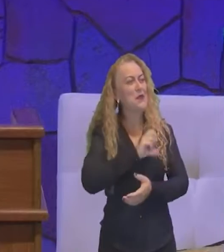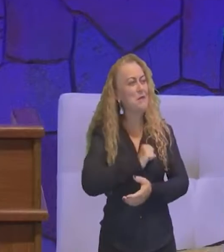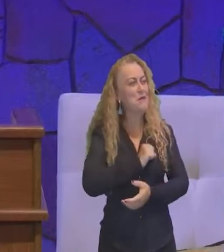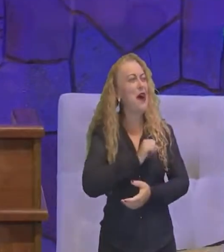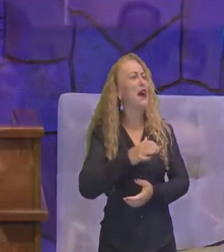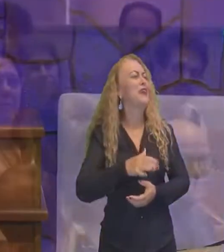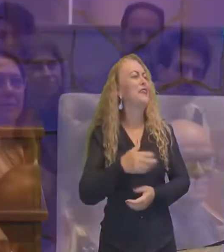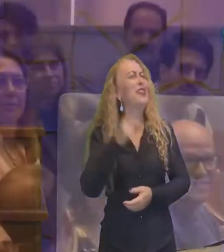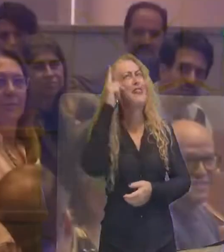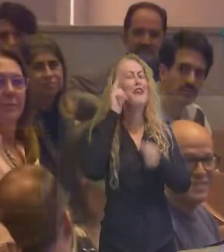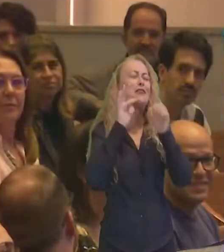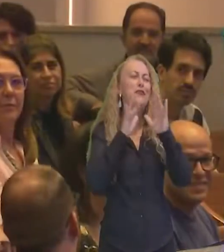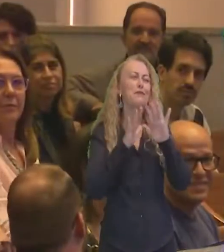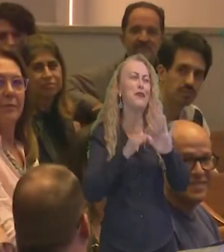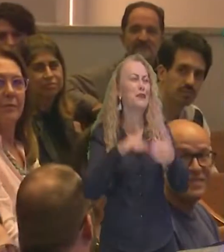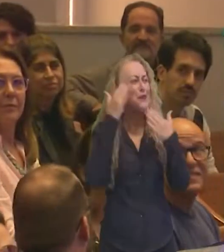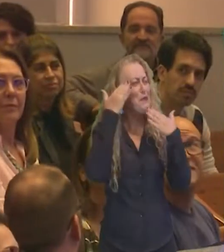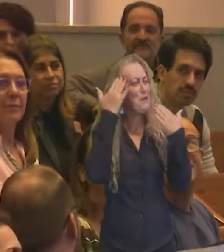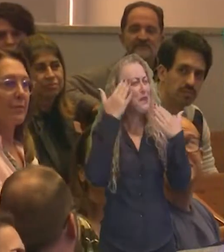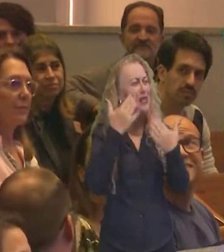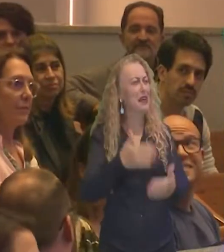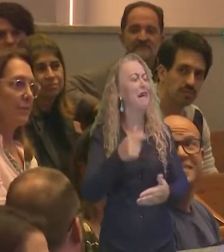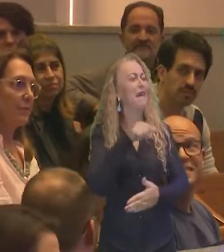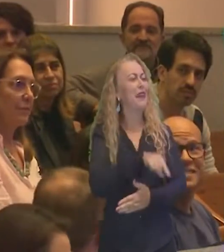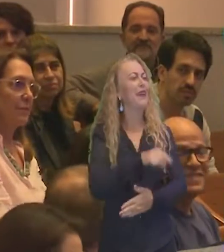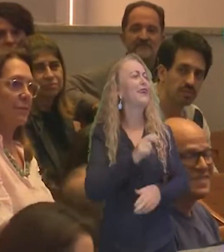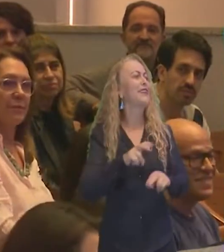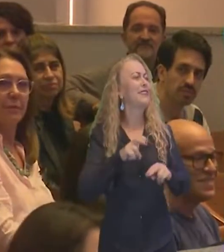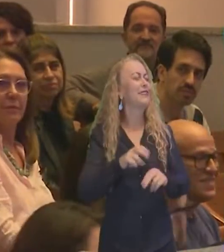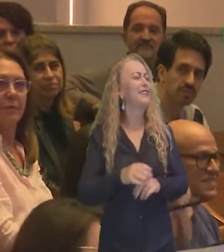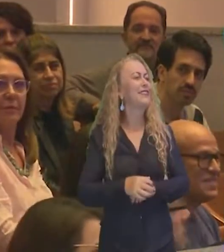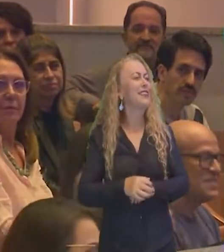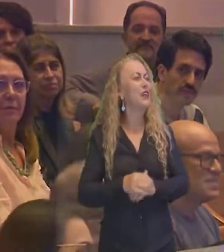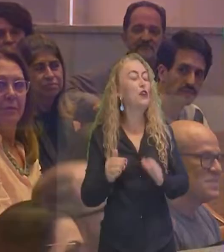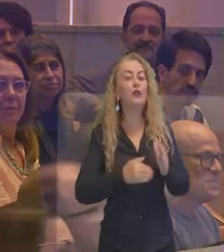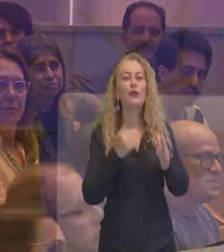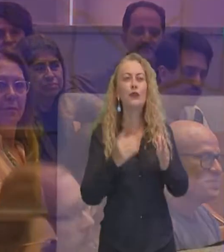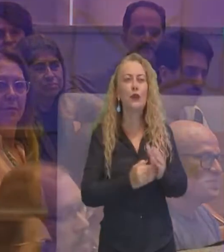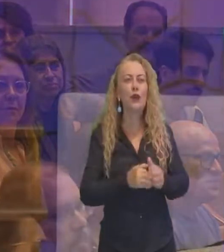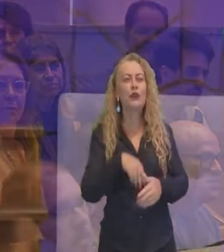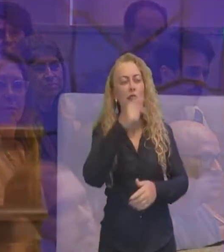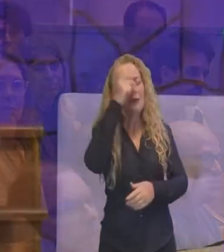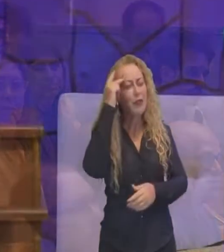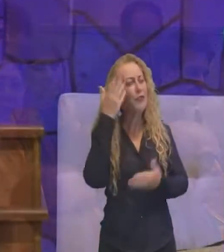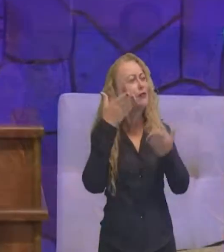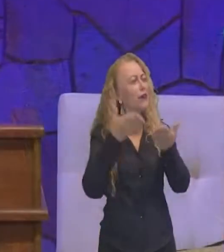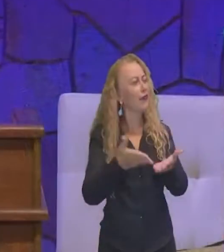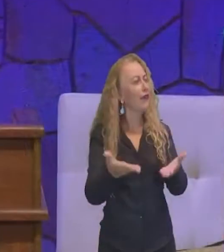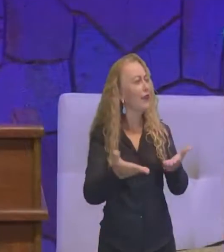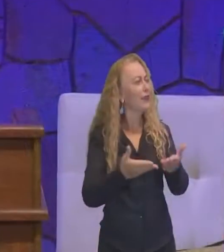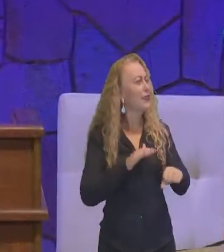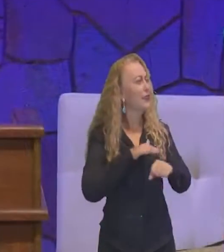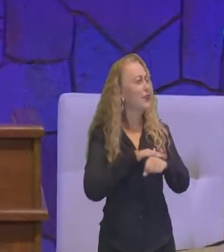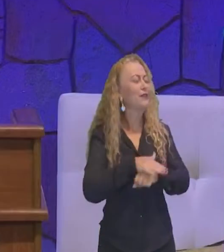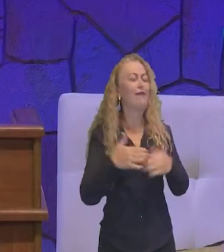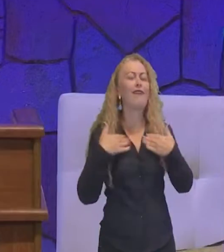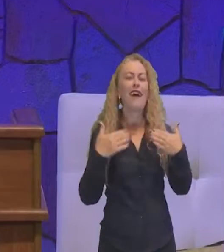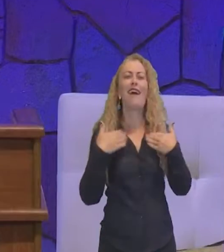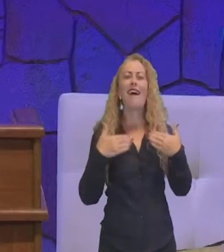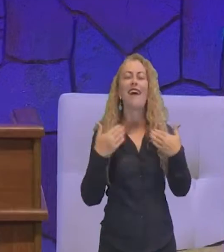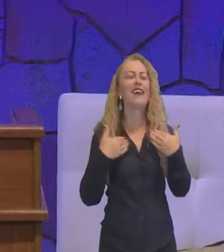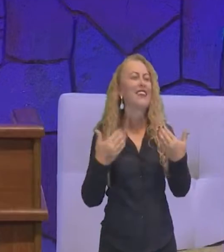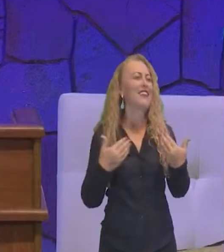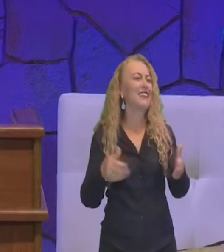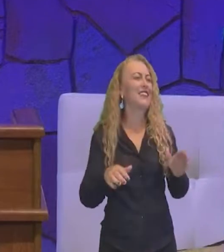os abençoe. Obrigado pela presença de vocês e de todos quantos aqui estamos nesta noite. É uma alegria estar